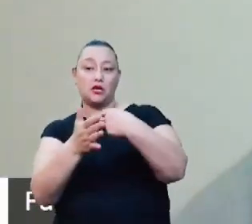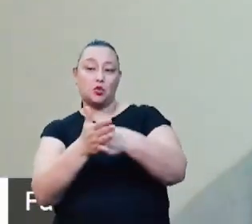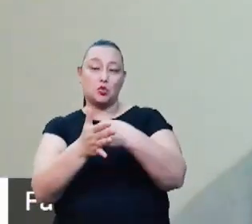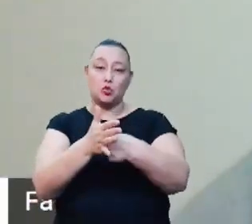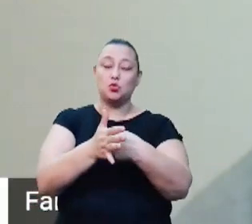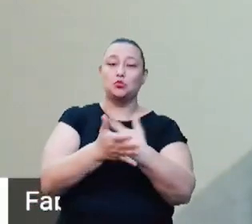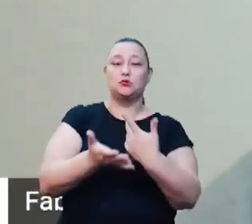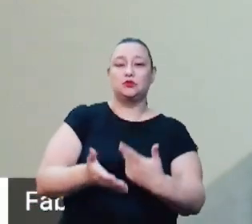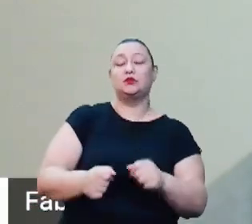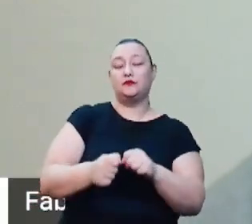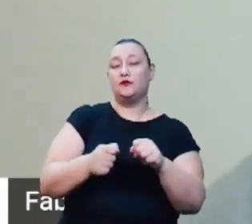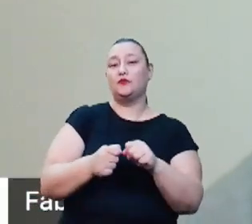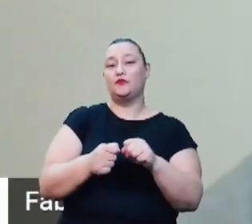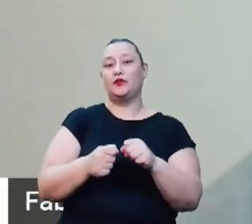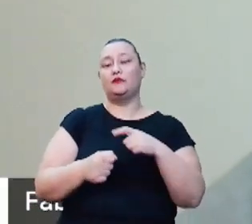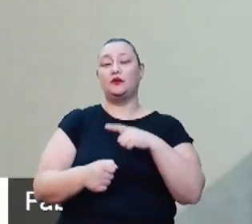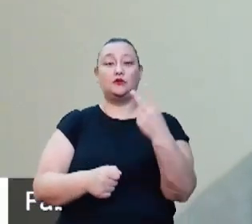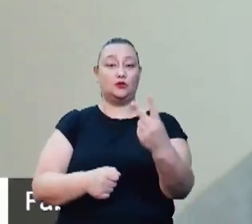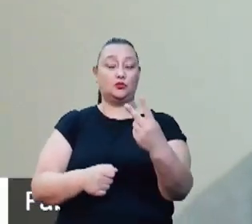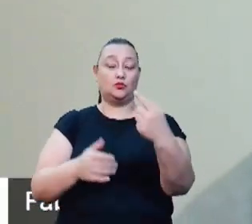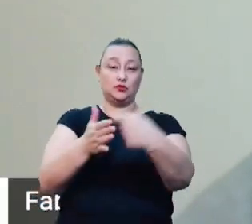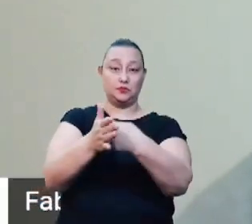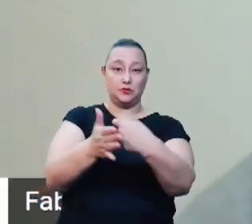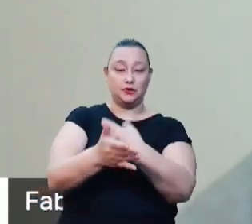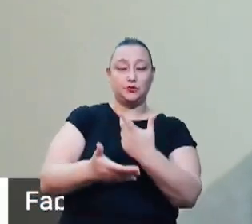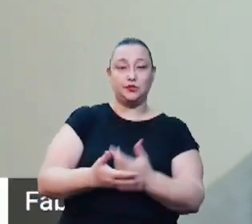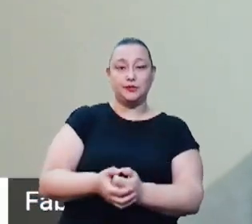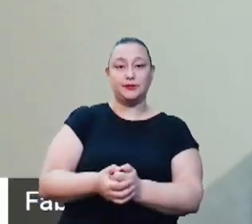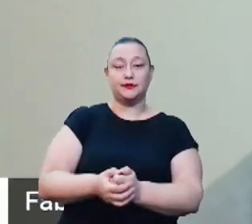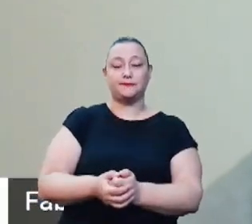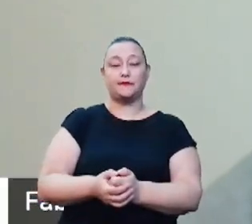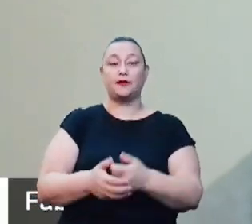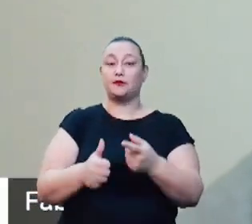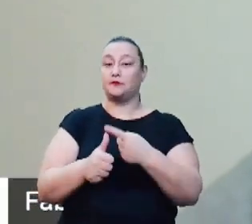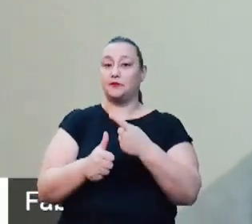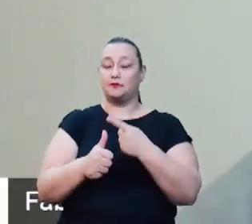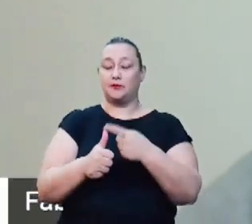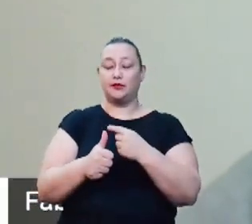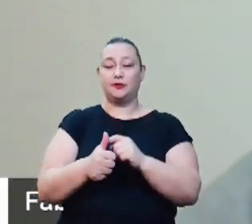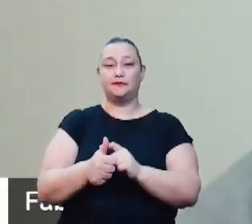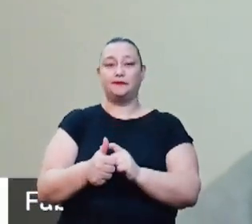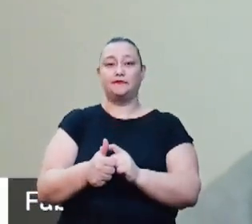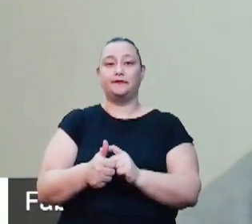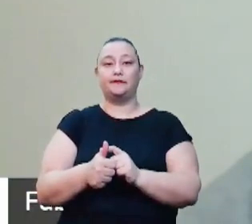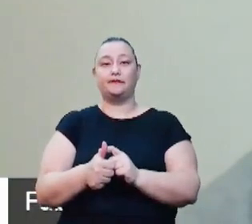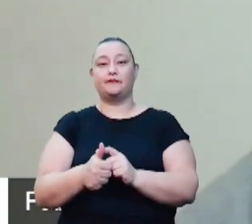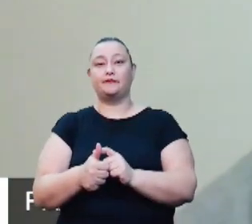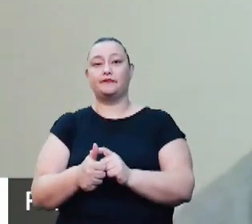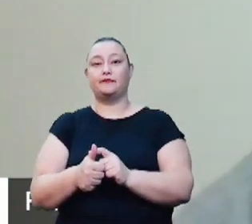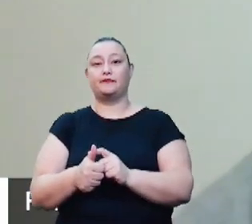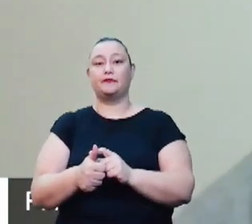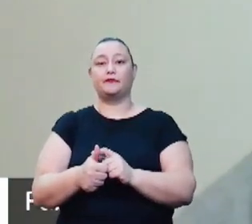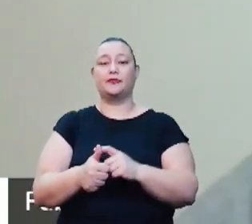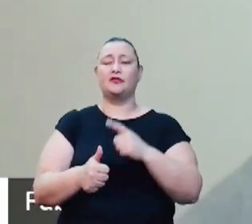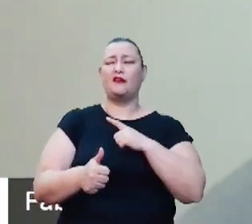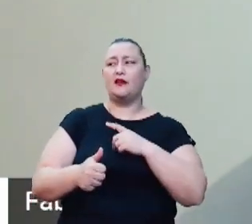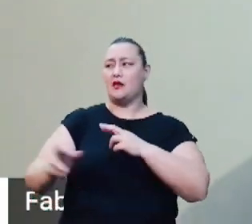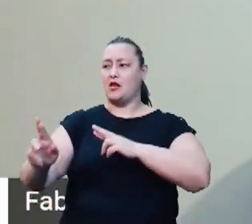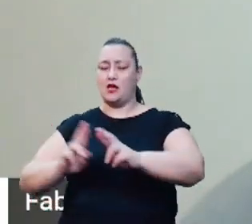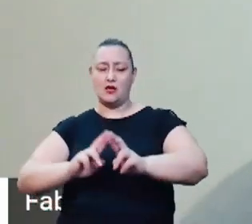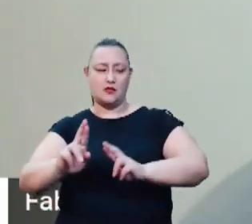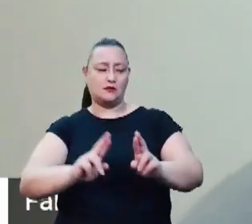perguntas feitas, a gente tem 2 perguntas aqui, e a primeira é o seguinte: há alguma relação